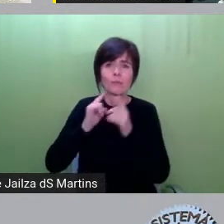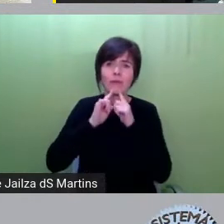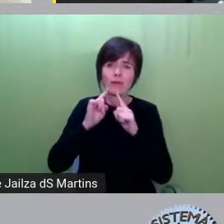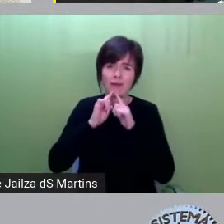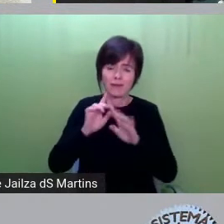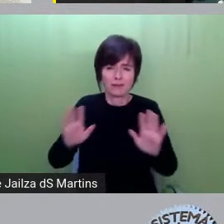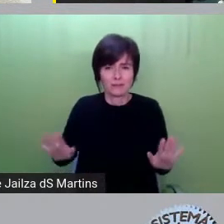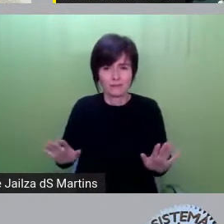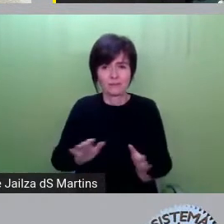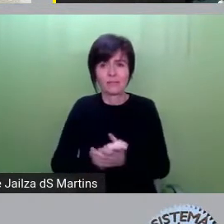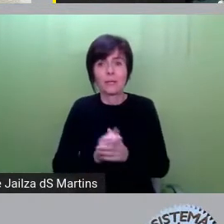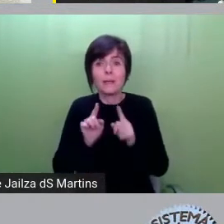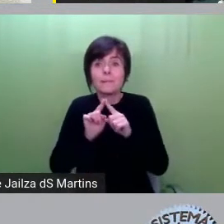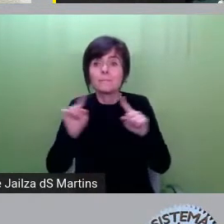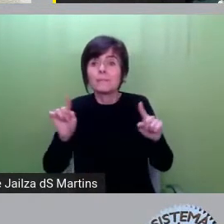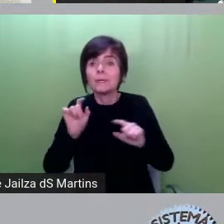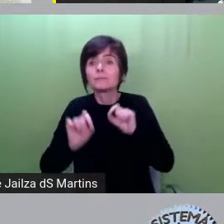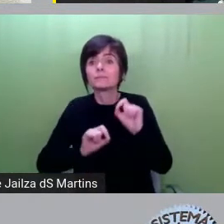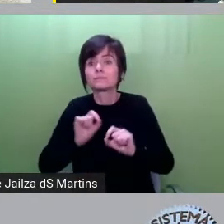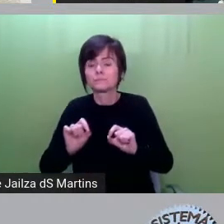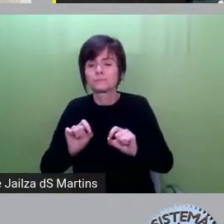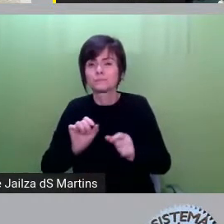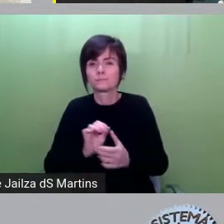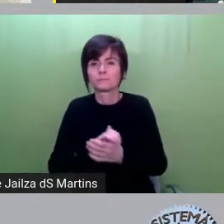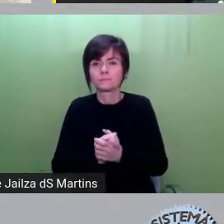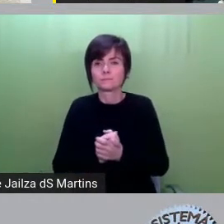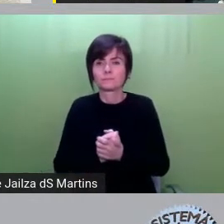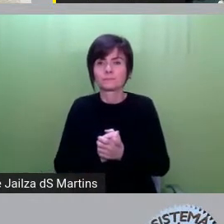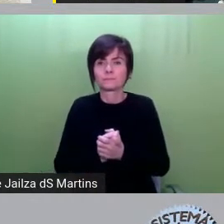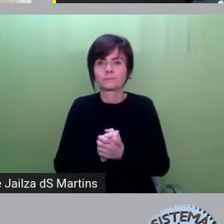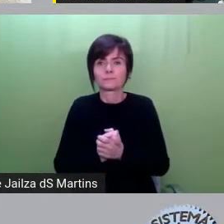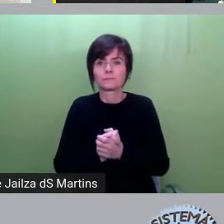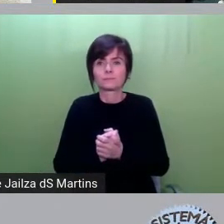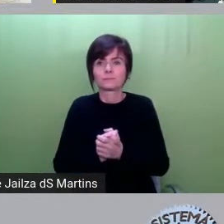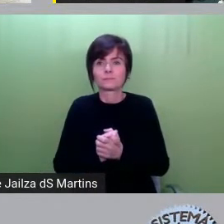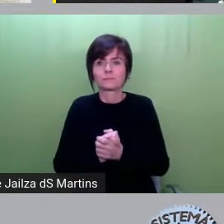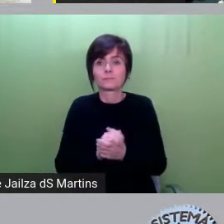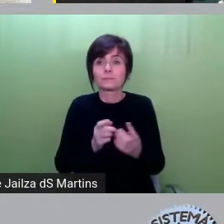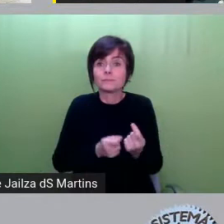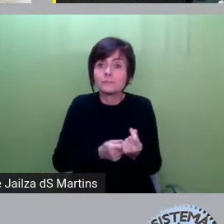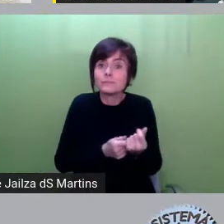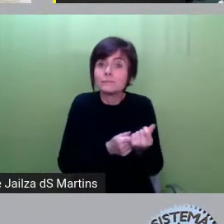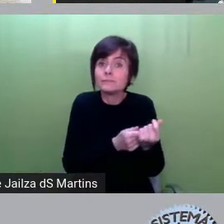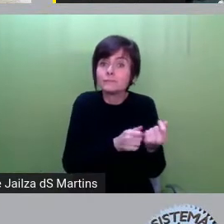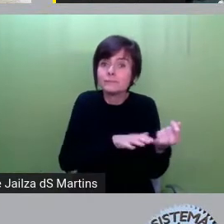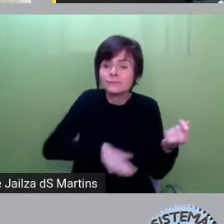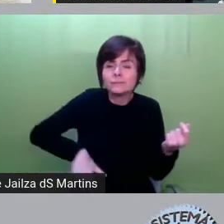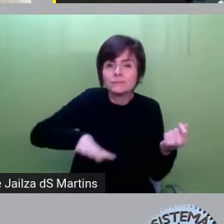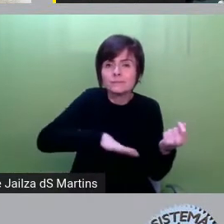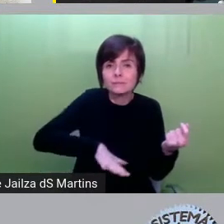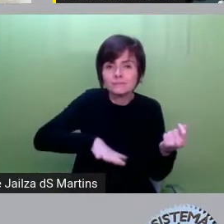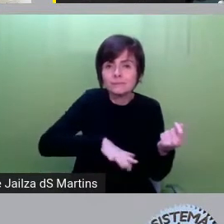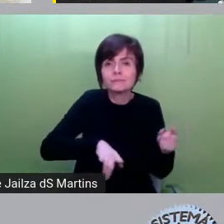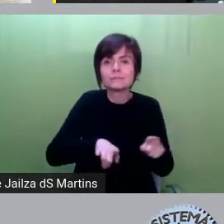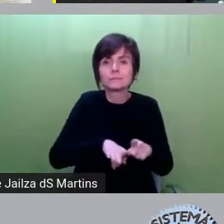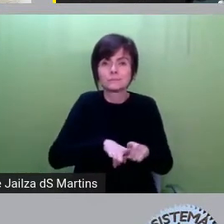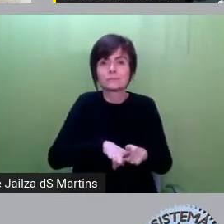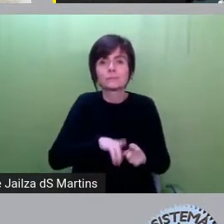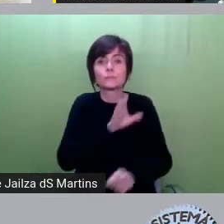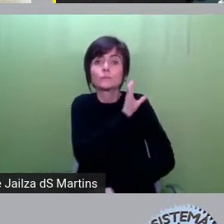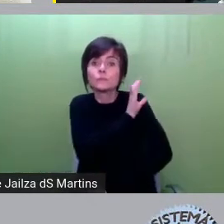XIX. Mas os economistas, os cursos de economia,